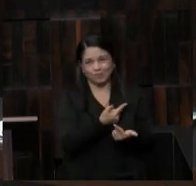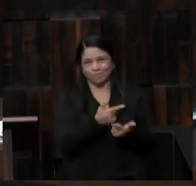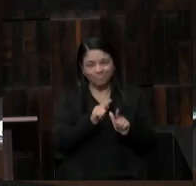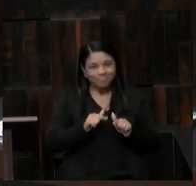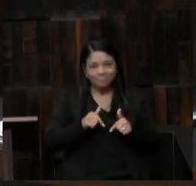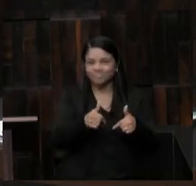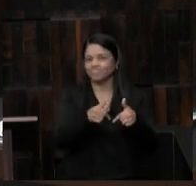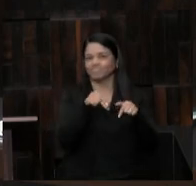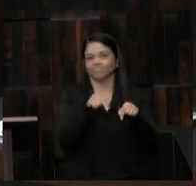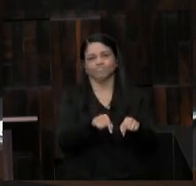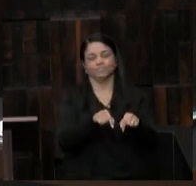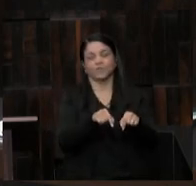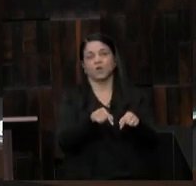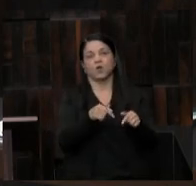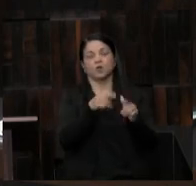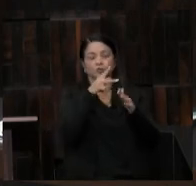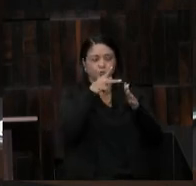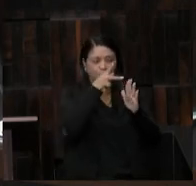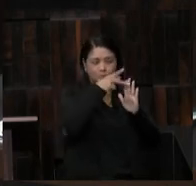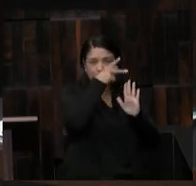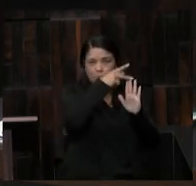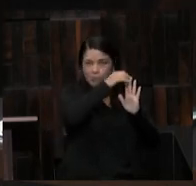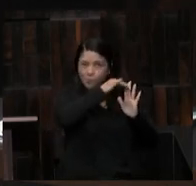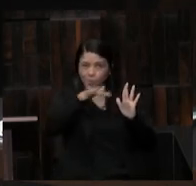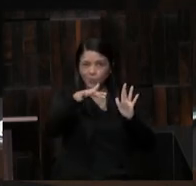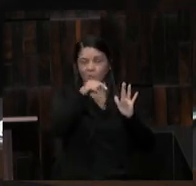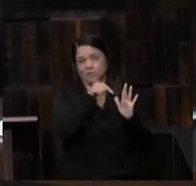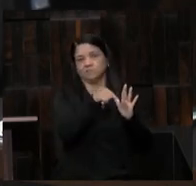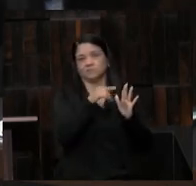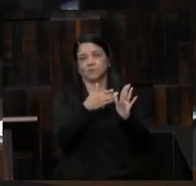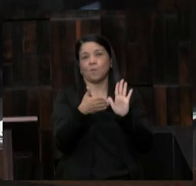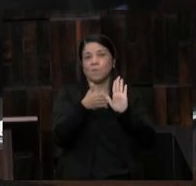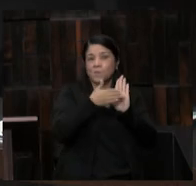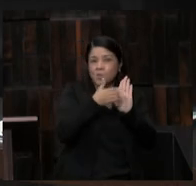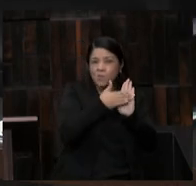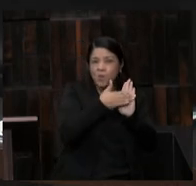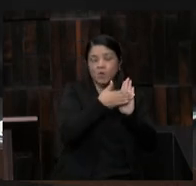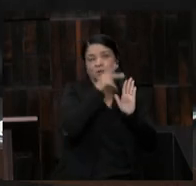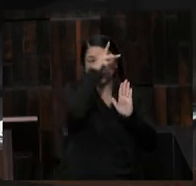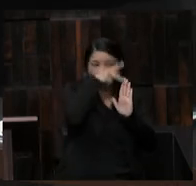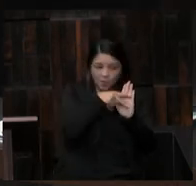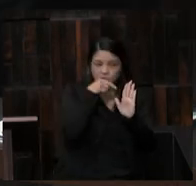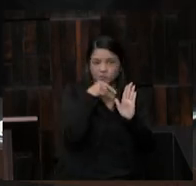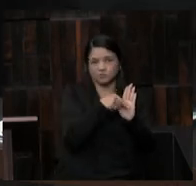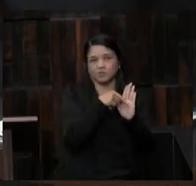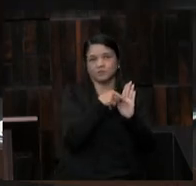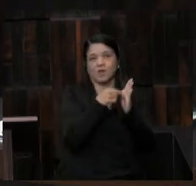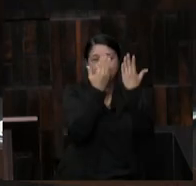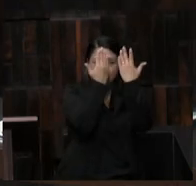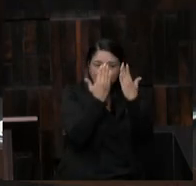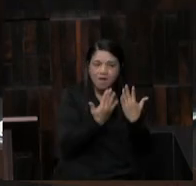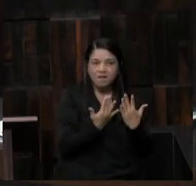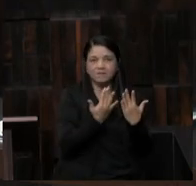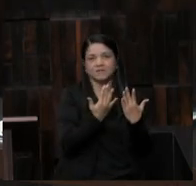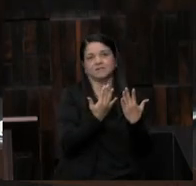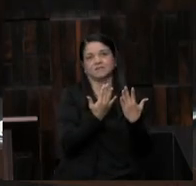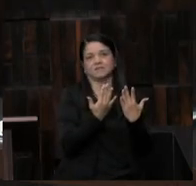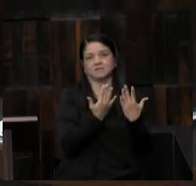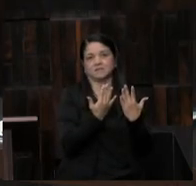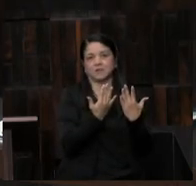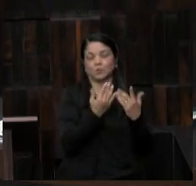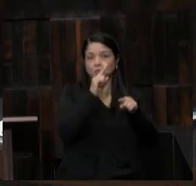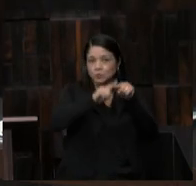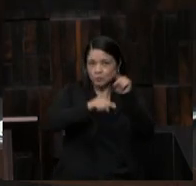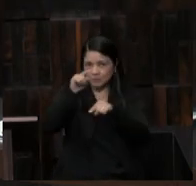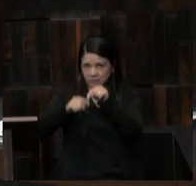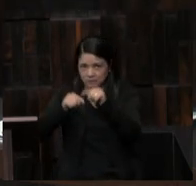com relação a esses protocolos, então, por isso que a gente se propõe, nesse projeto, estar fazendo a avaliação desse